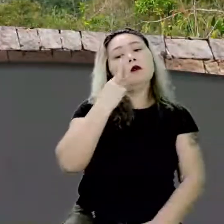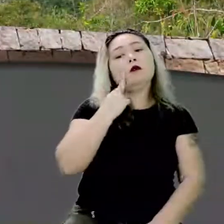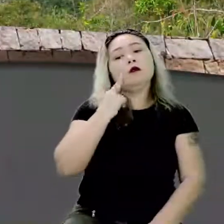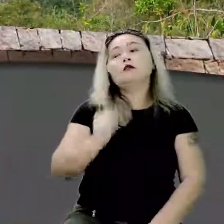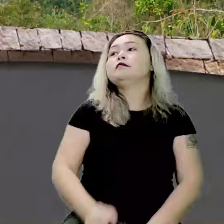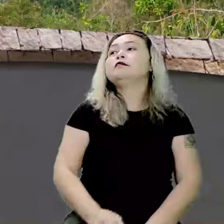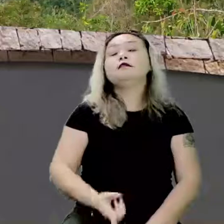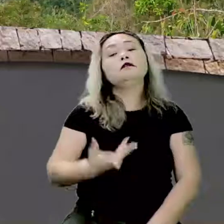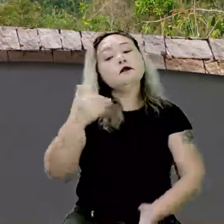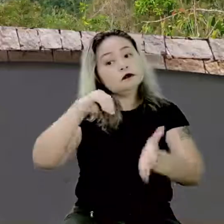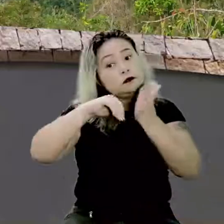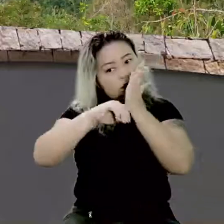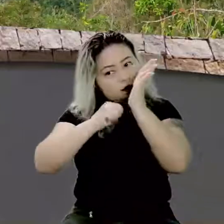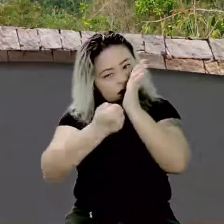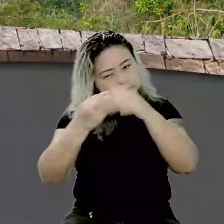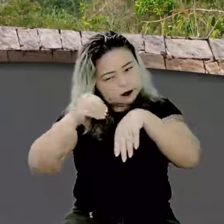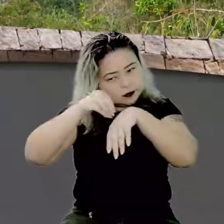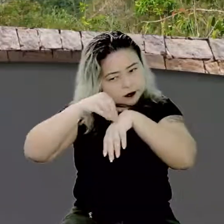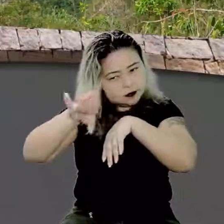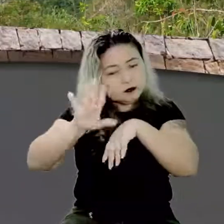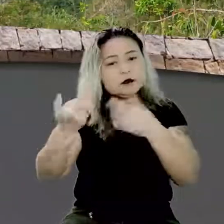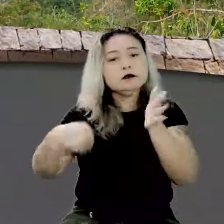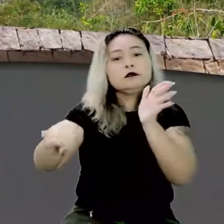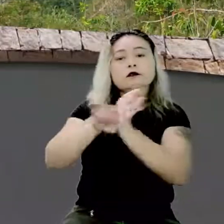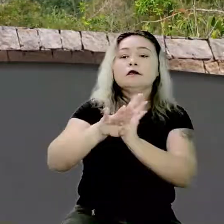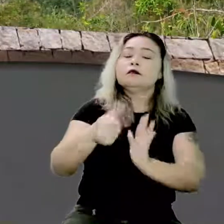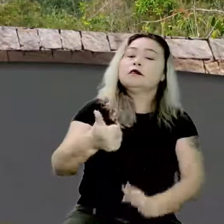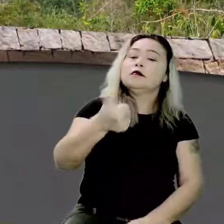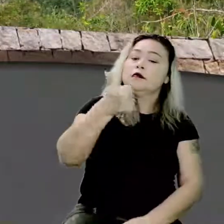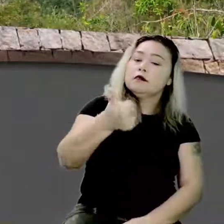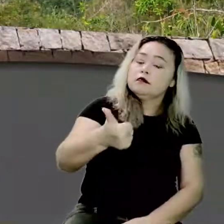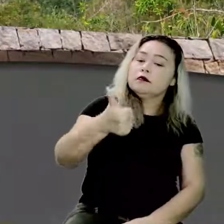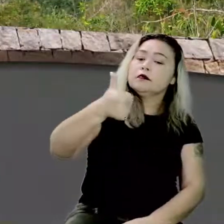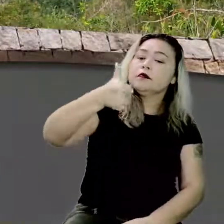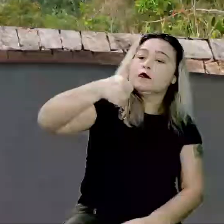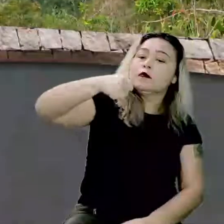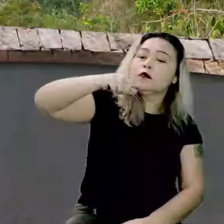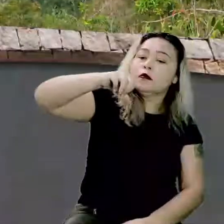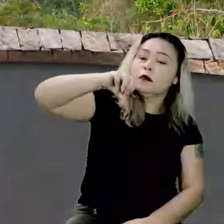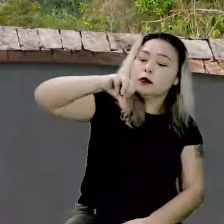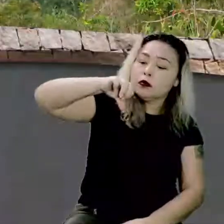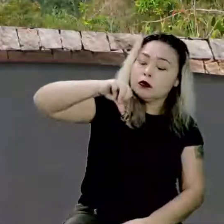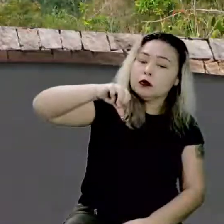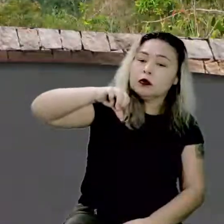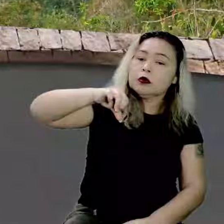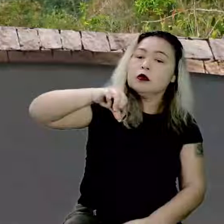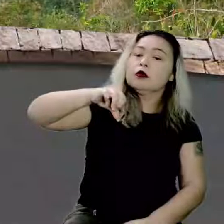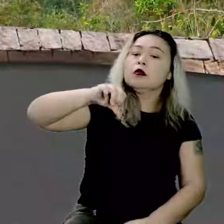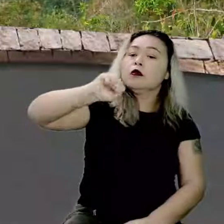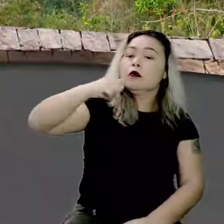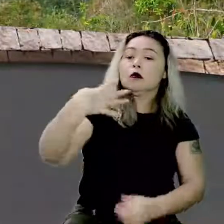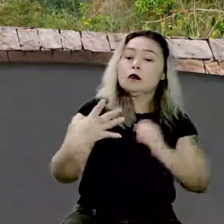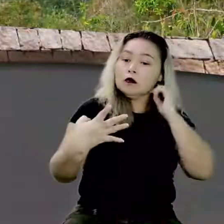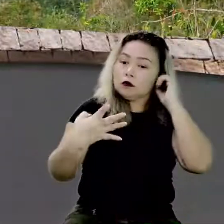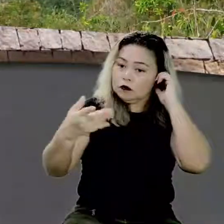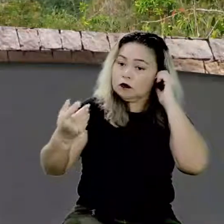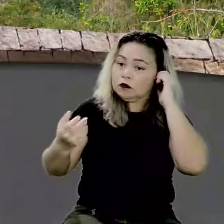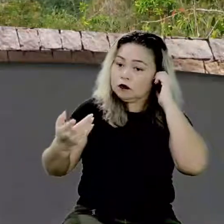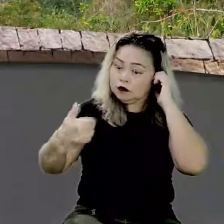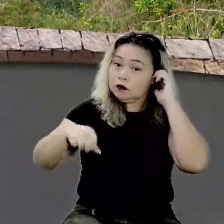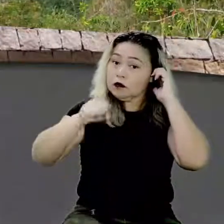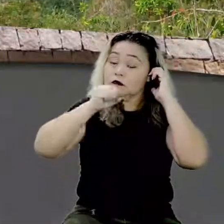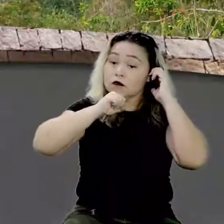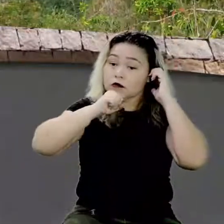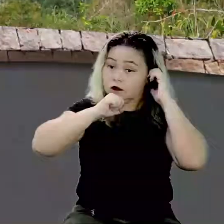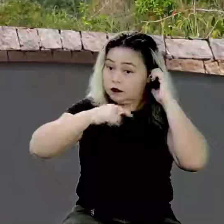vocês. Eu cheguei aqui em 1984. Professor, você é muito velho, professor. Velho é